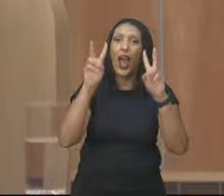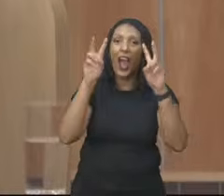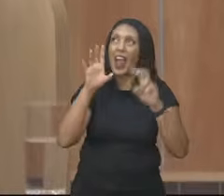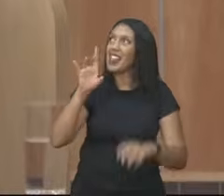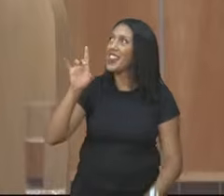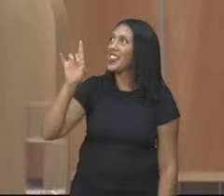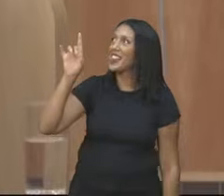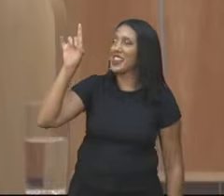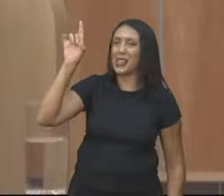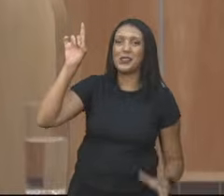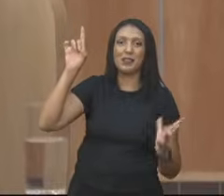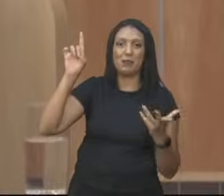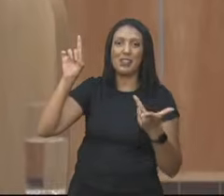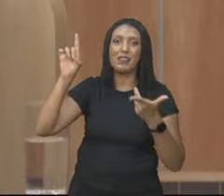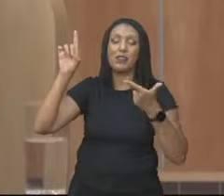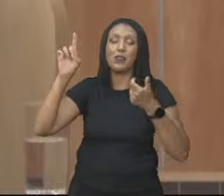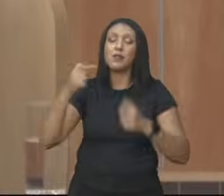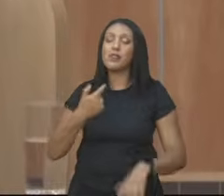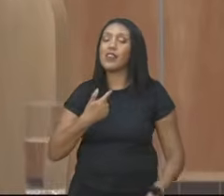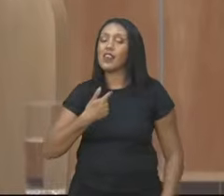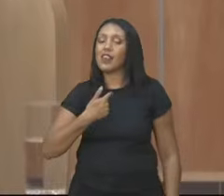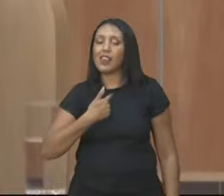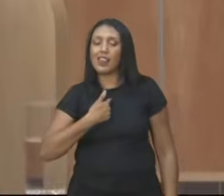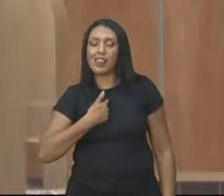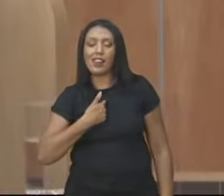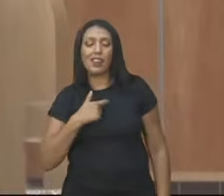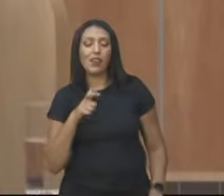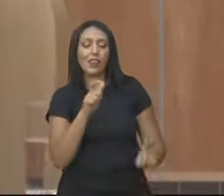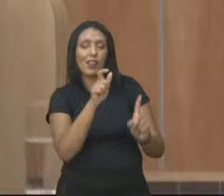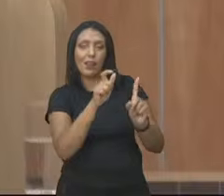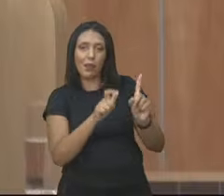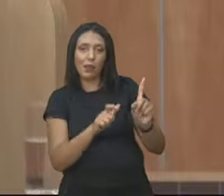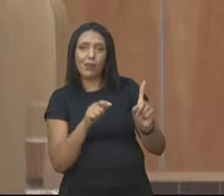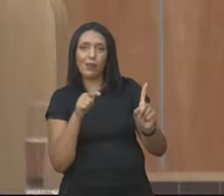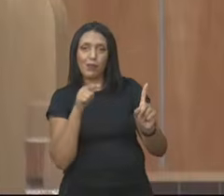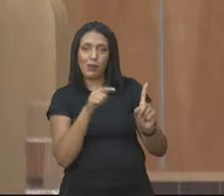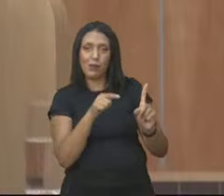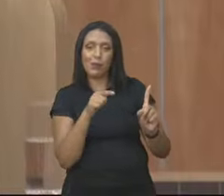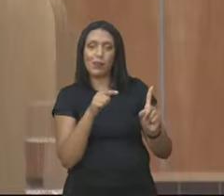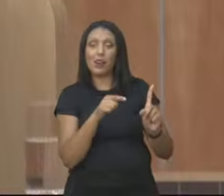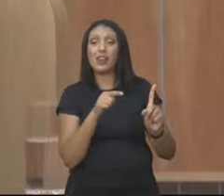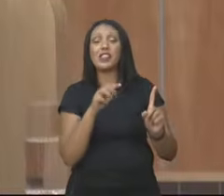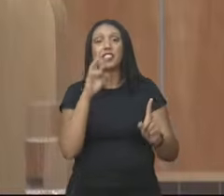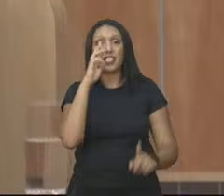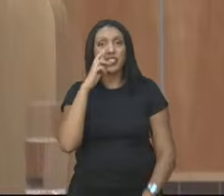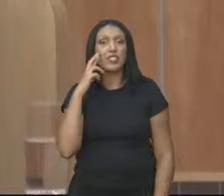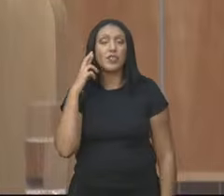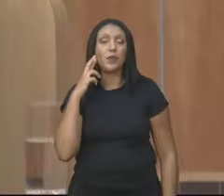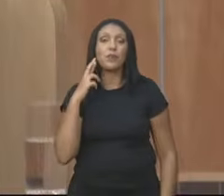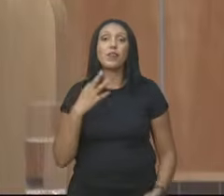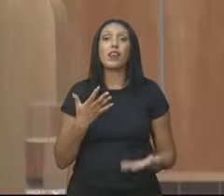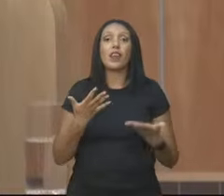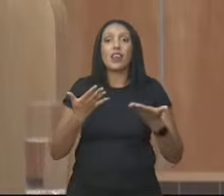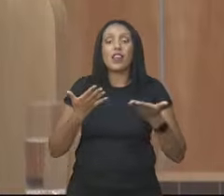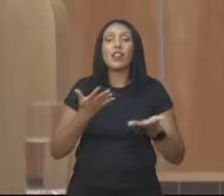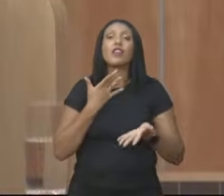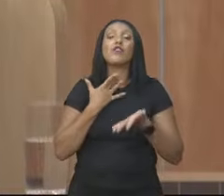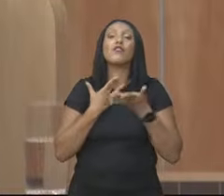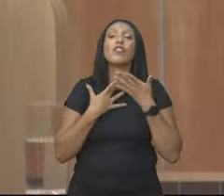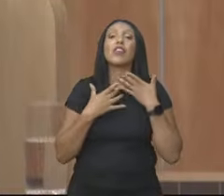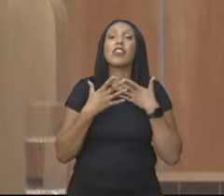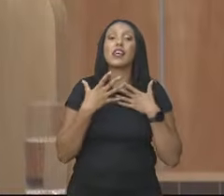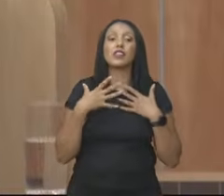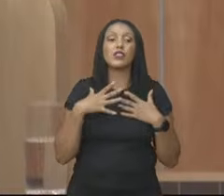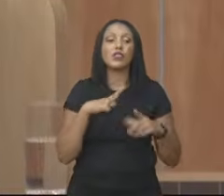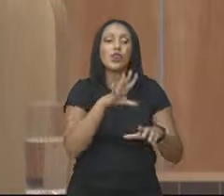fala do pastor Timóteo. Gostei muito, já que aí está na mão do Senhor. Porque se a gente não tiver propósito e só encontrar problemas e não